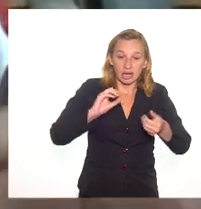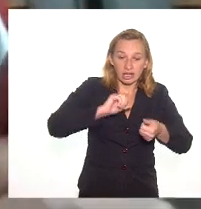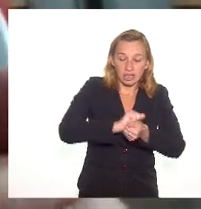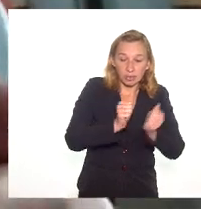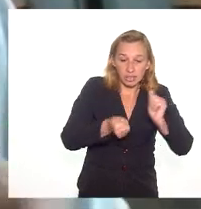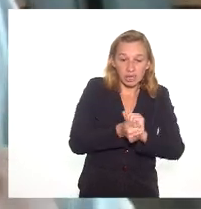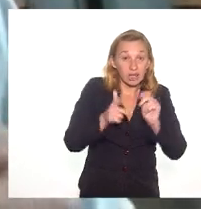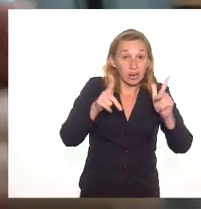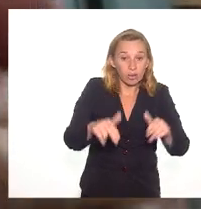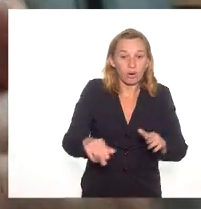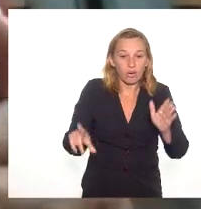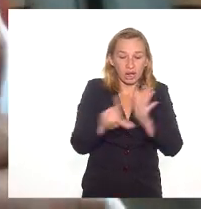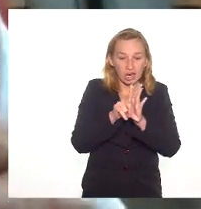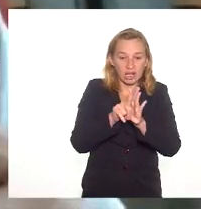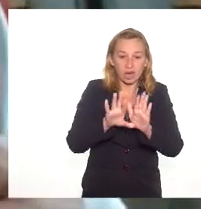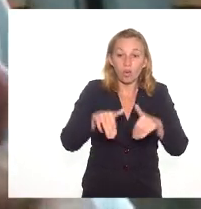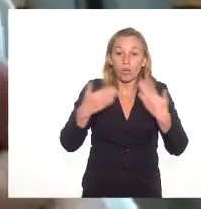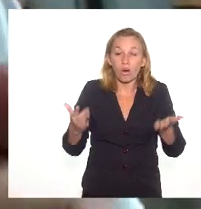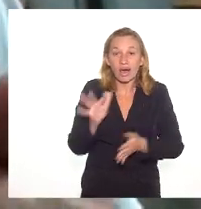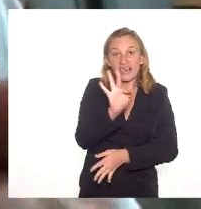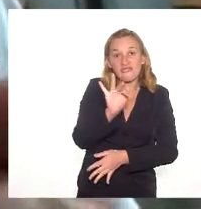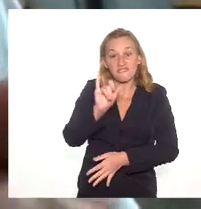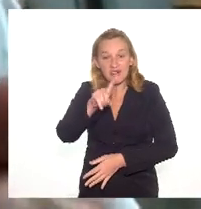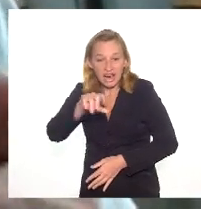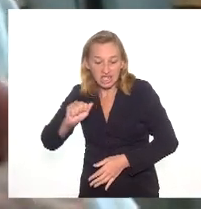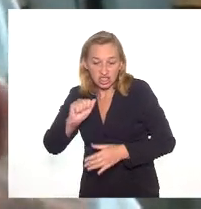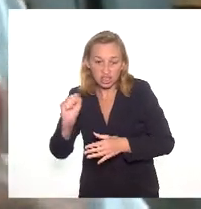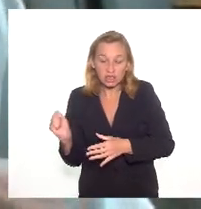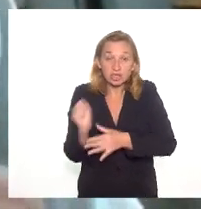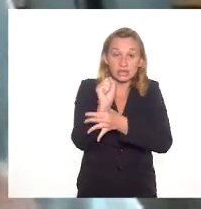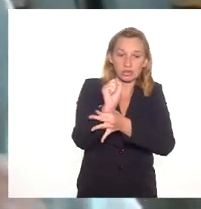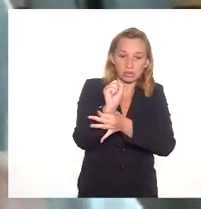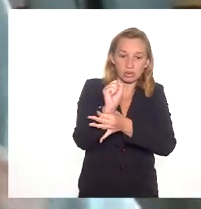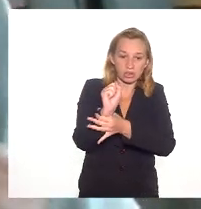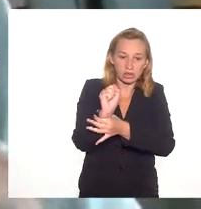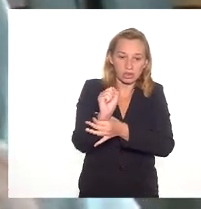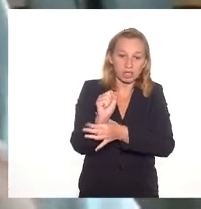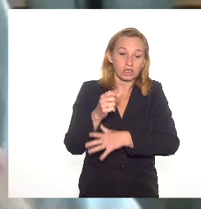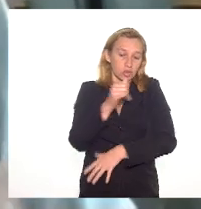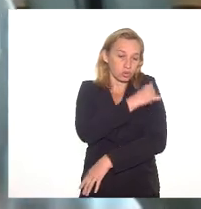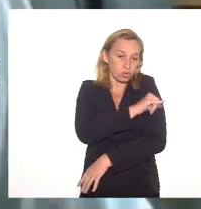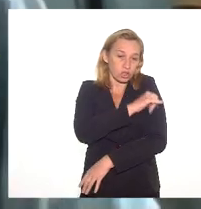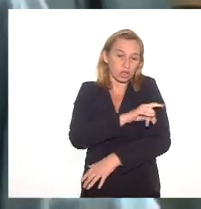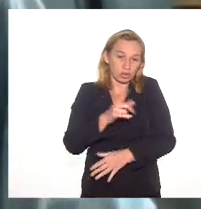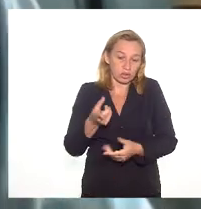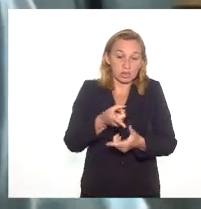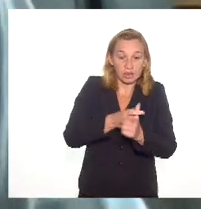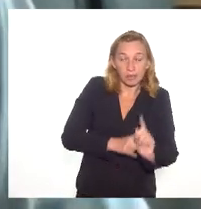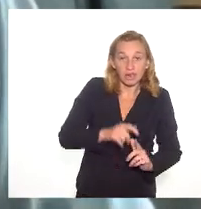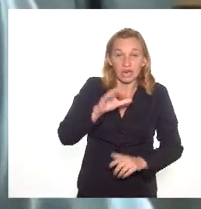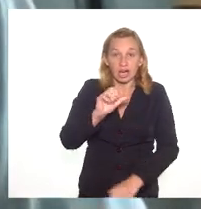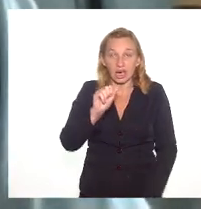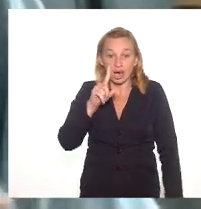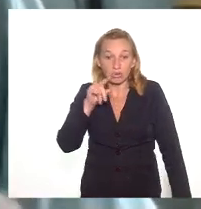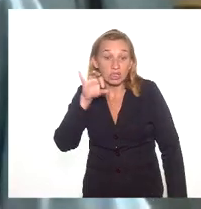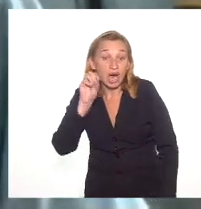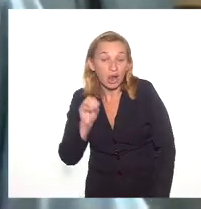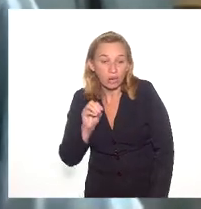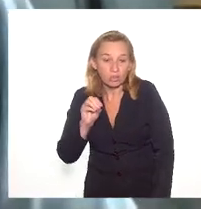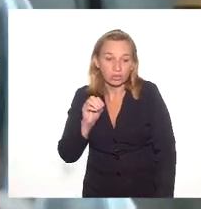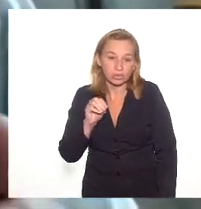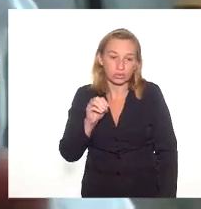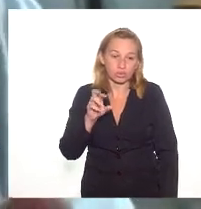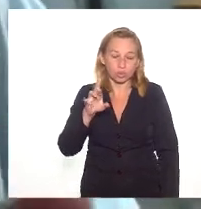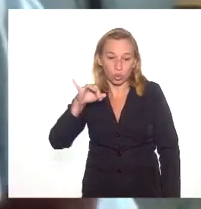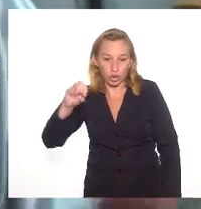dizem que qual é a faixa de proteção, no caso do rio, por exemplo, depende do caudal do rio. Pode ser 10